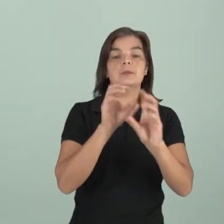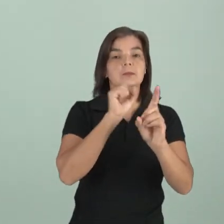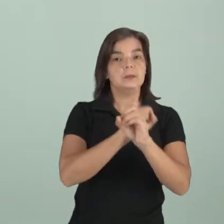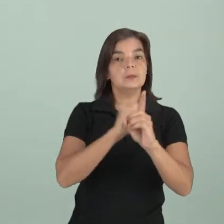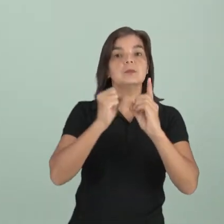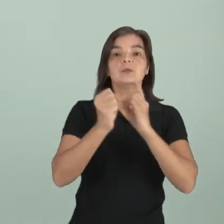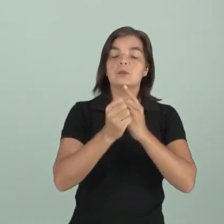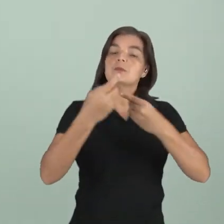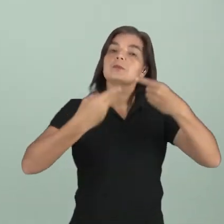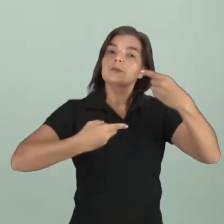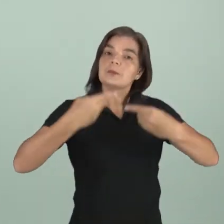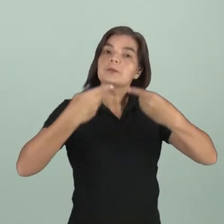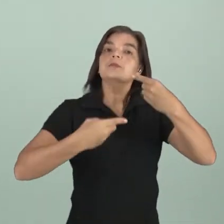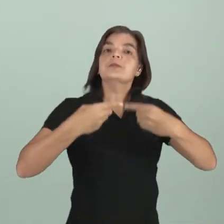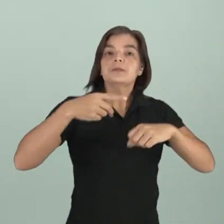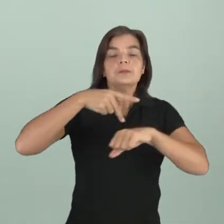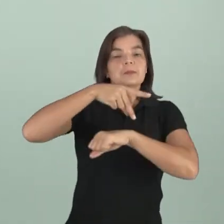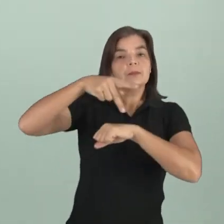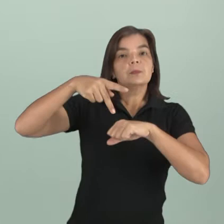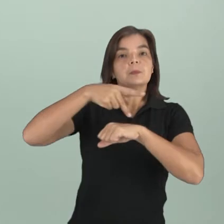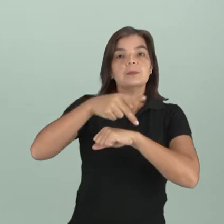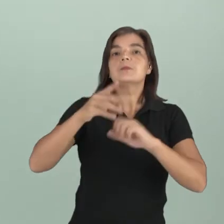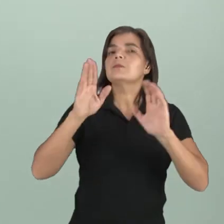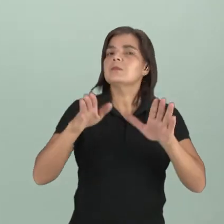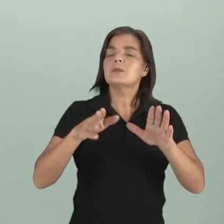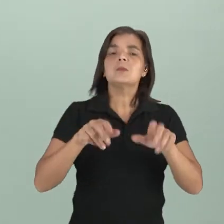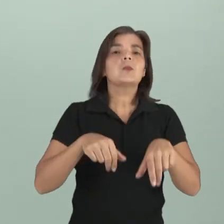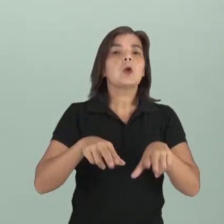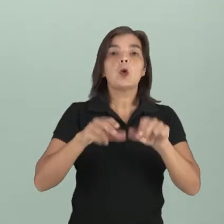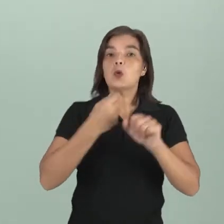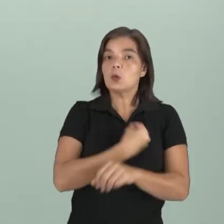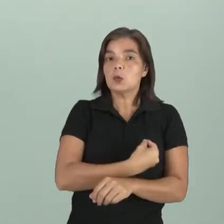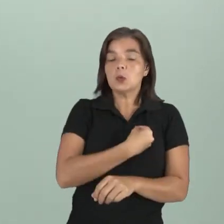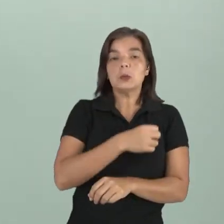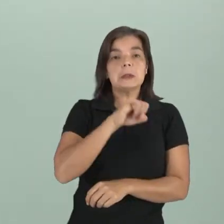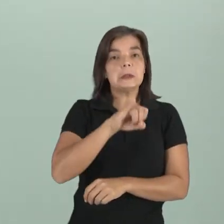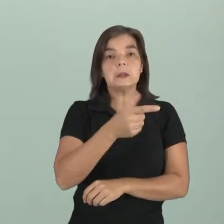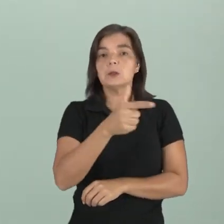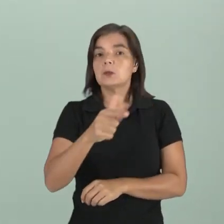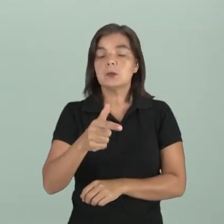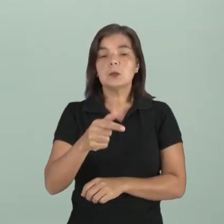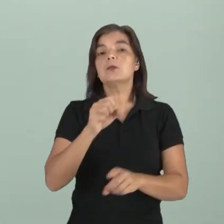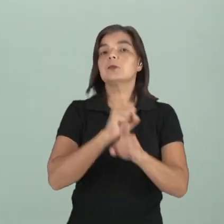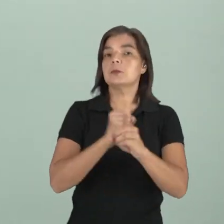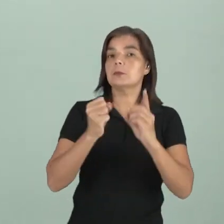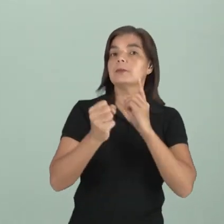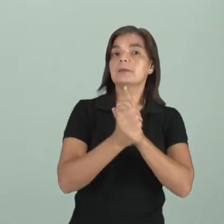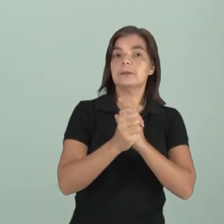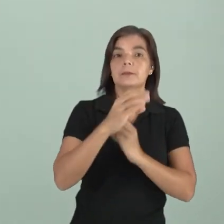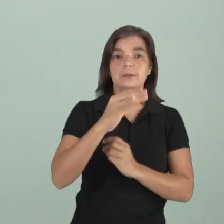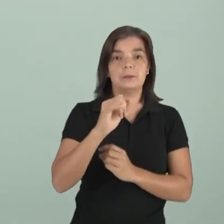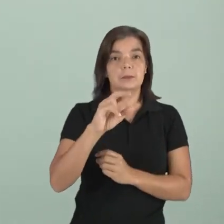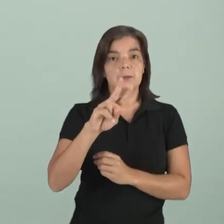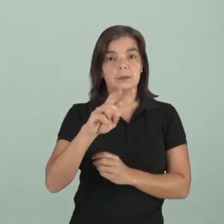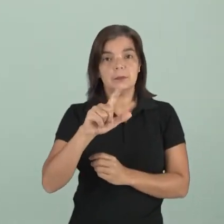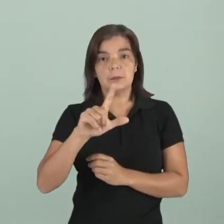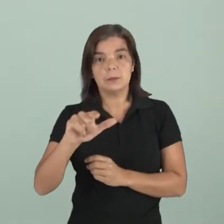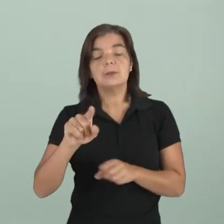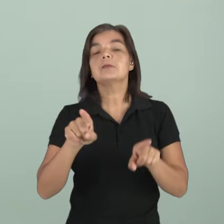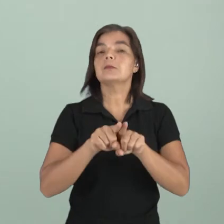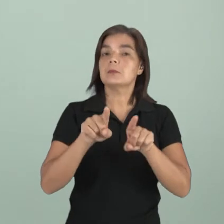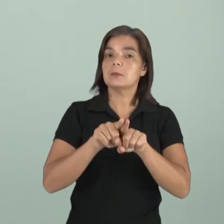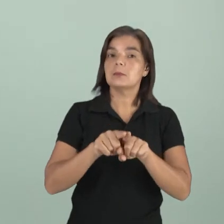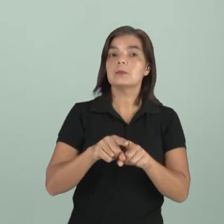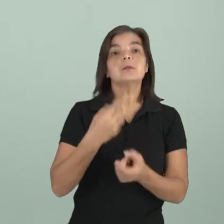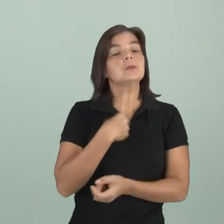sociedade política, que é o Estado, ele jamais vai existir se não existe a sociedade civil, se não existe